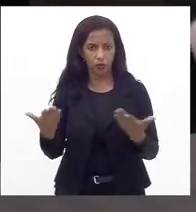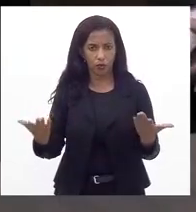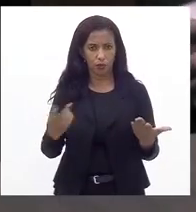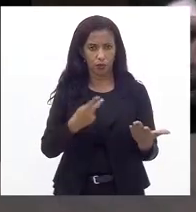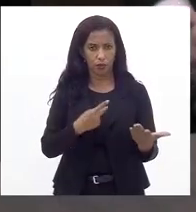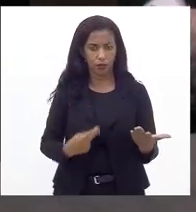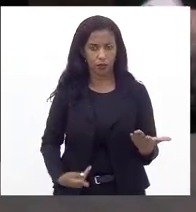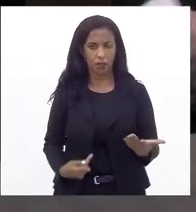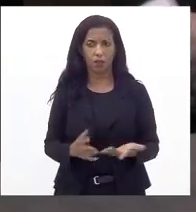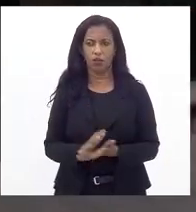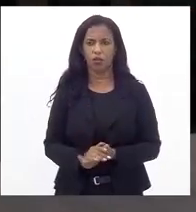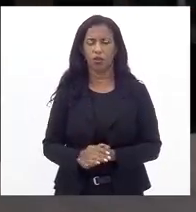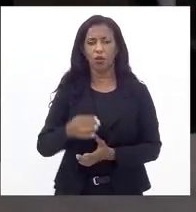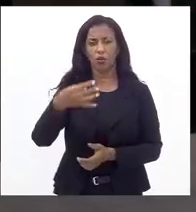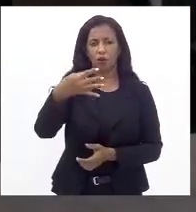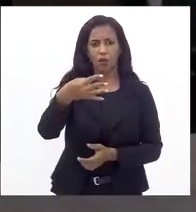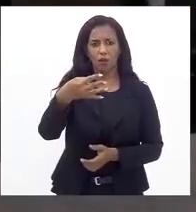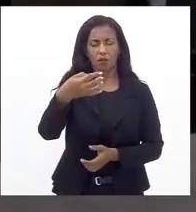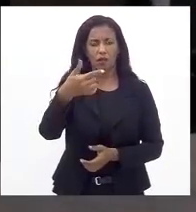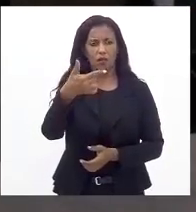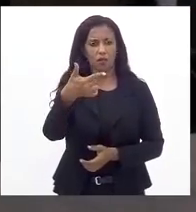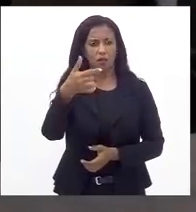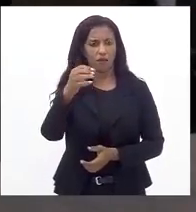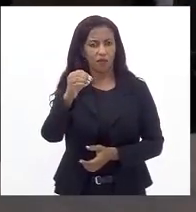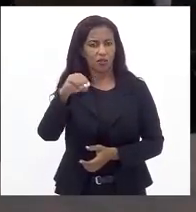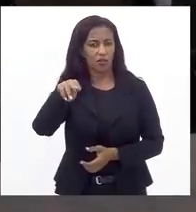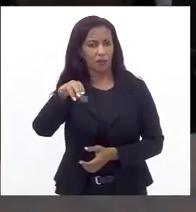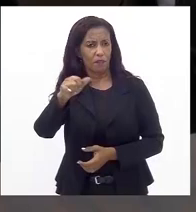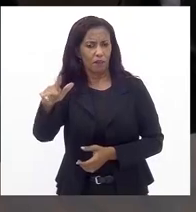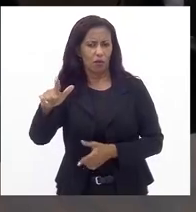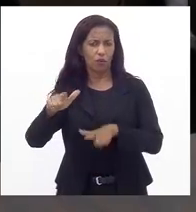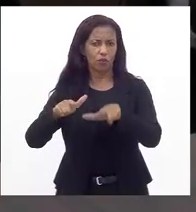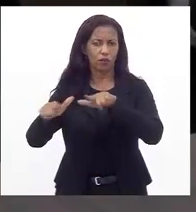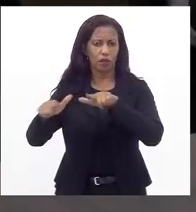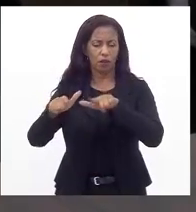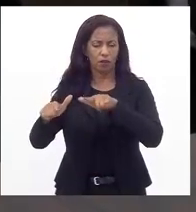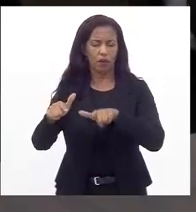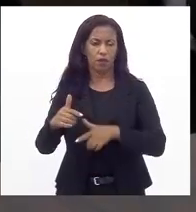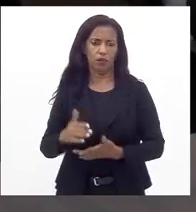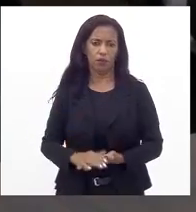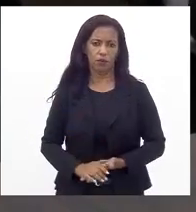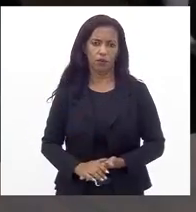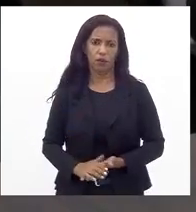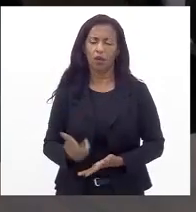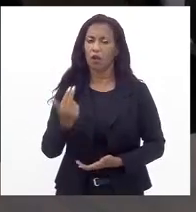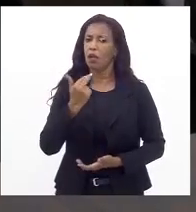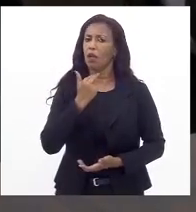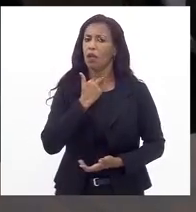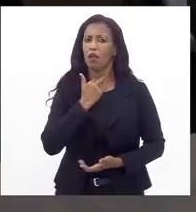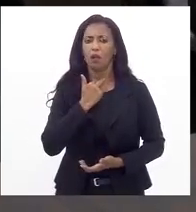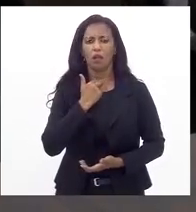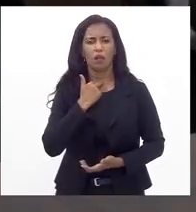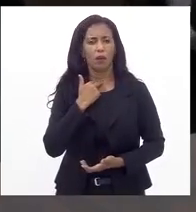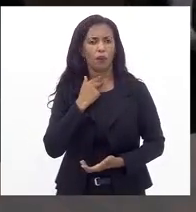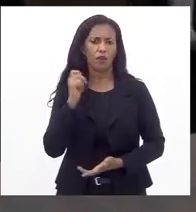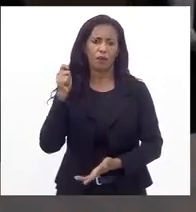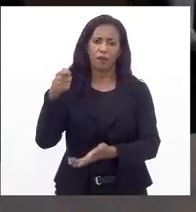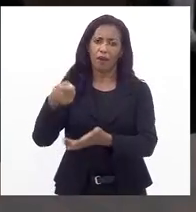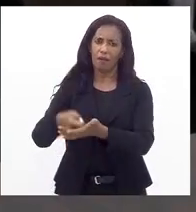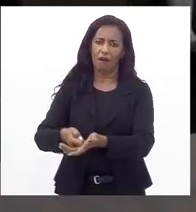presidente os 400 mil Funcionários Públicos não pode e